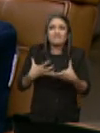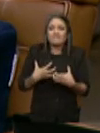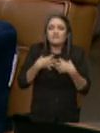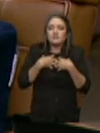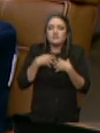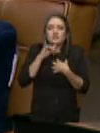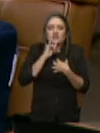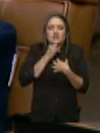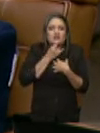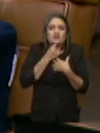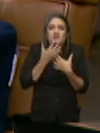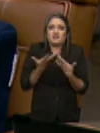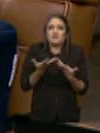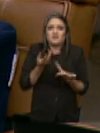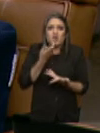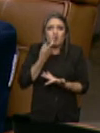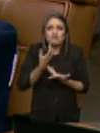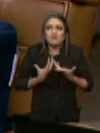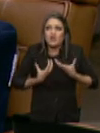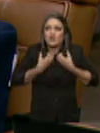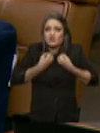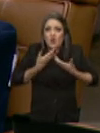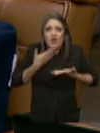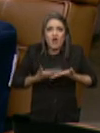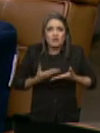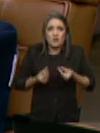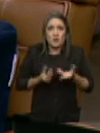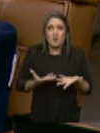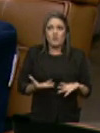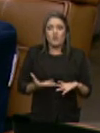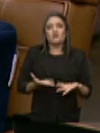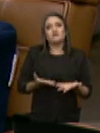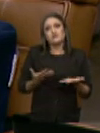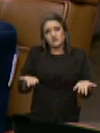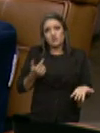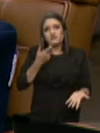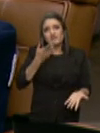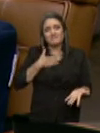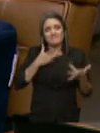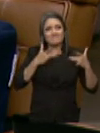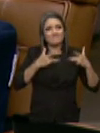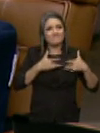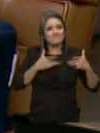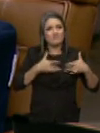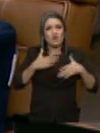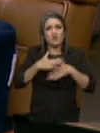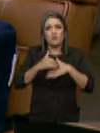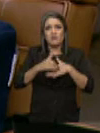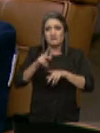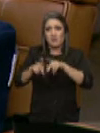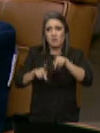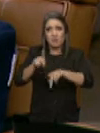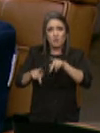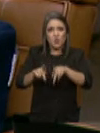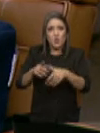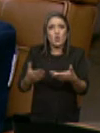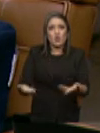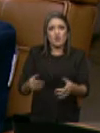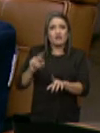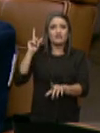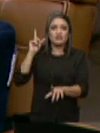minha comovida solidariedade a estes povos tão antigos e tão